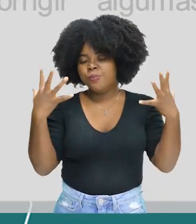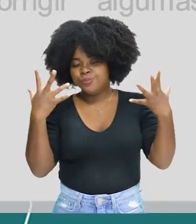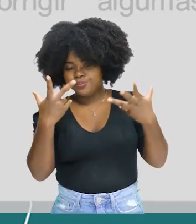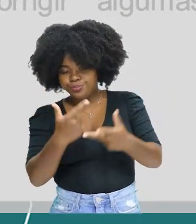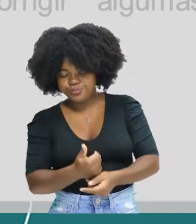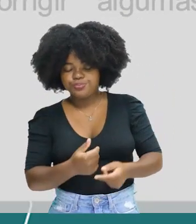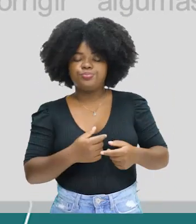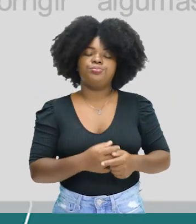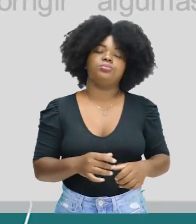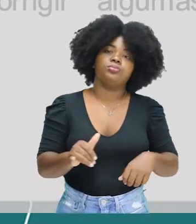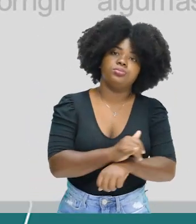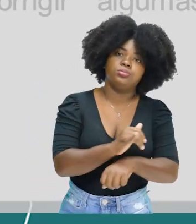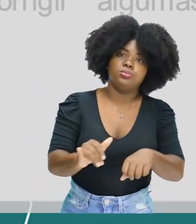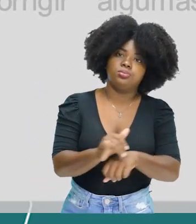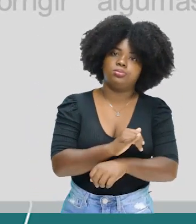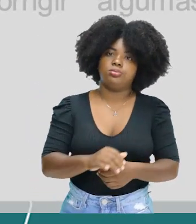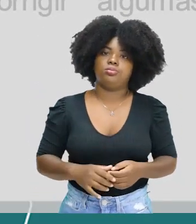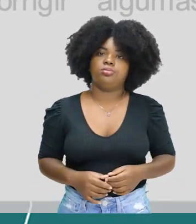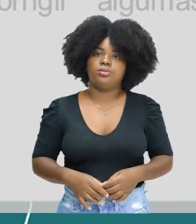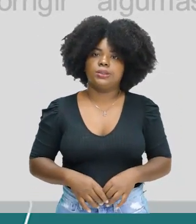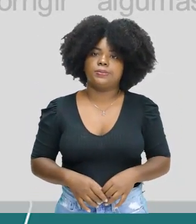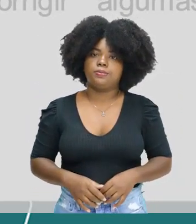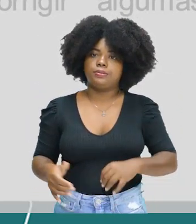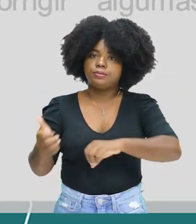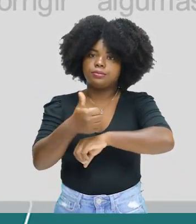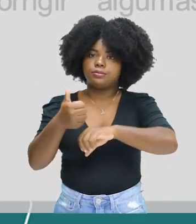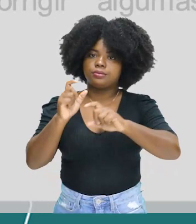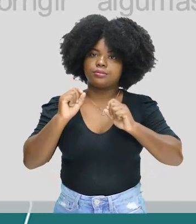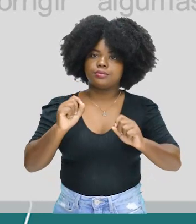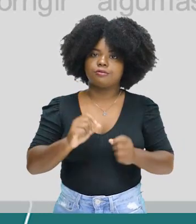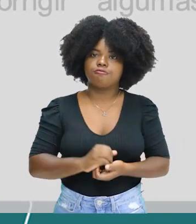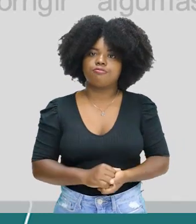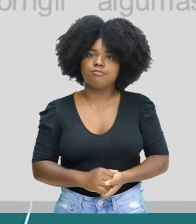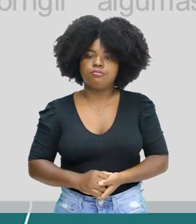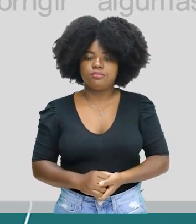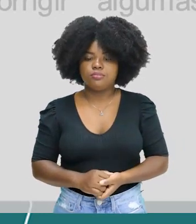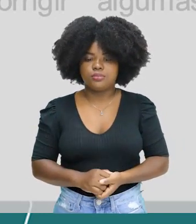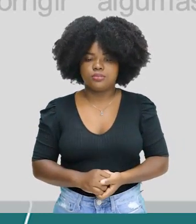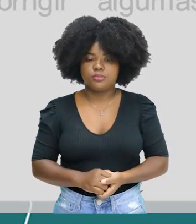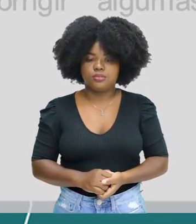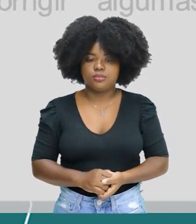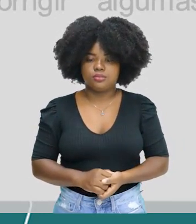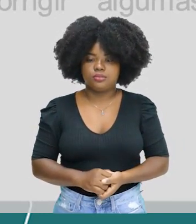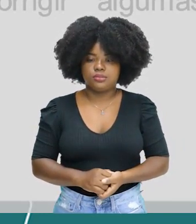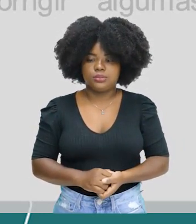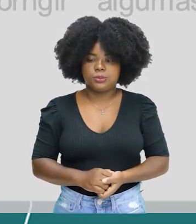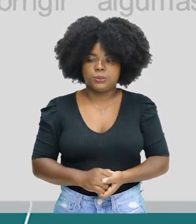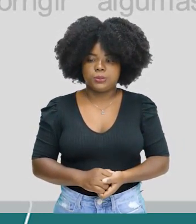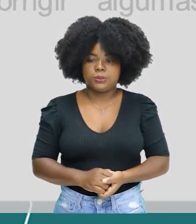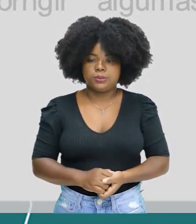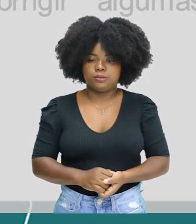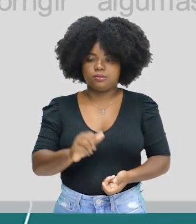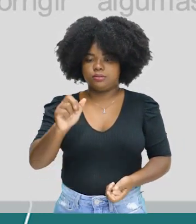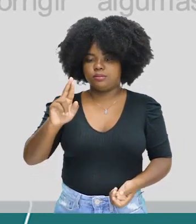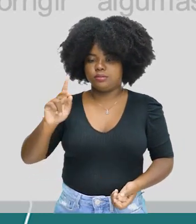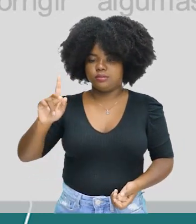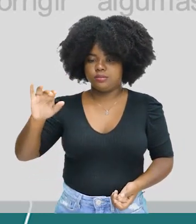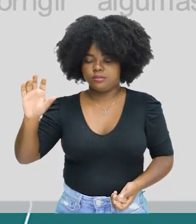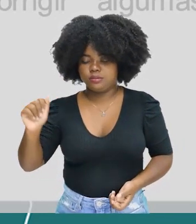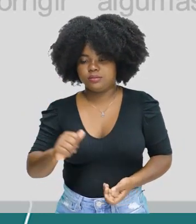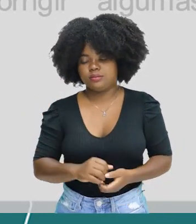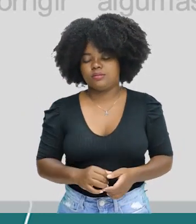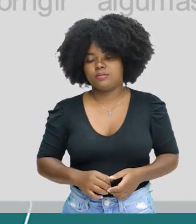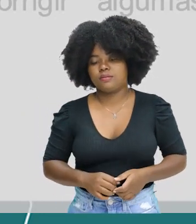de esculturas, que são esculturas em metal. Primeiro passo, você faz a confecção do modelo em argila na peça